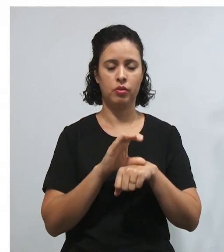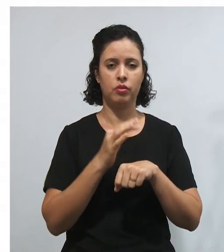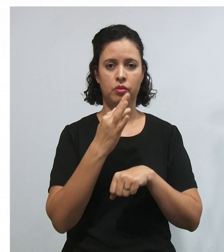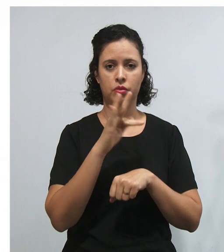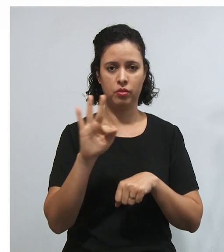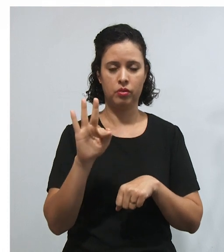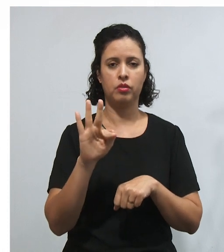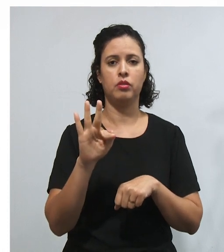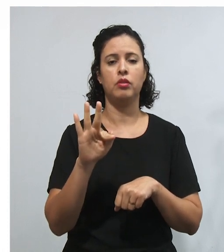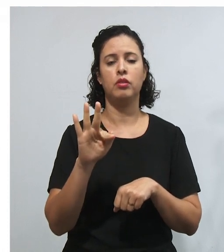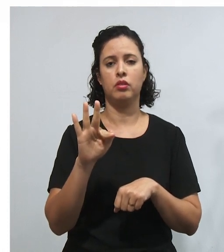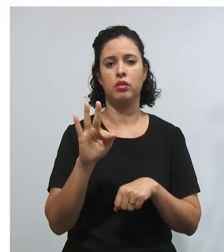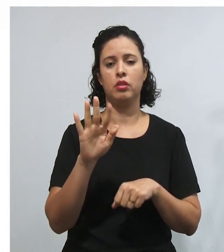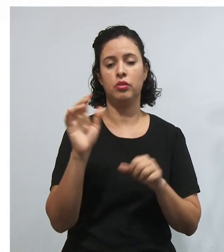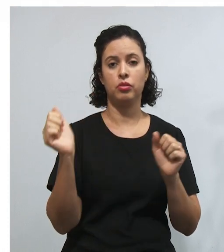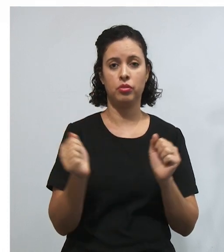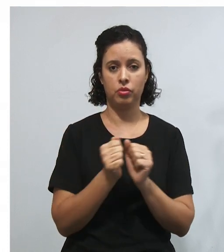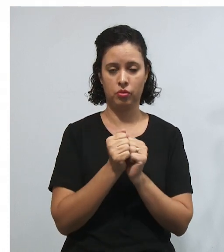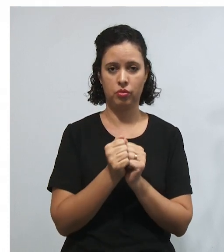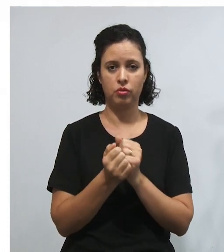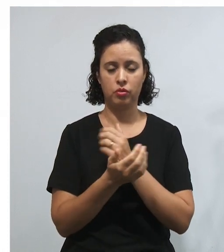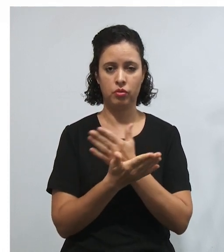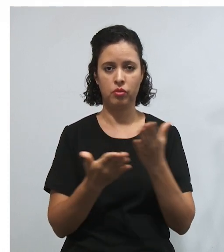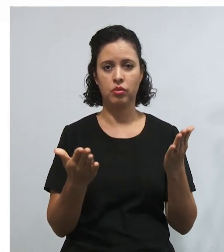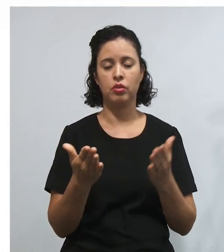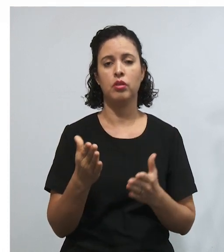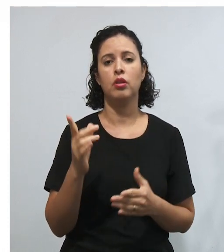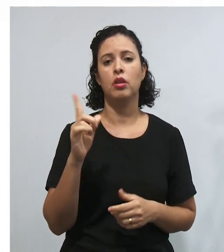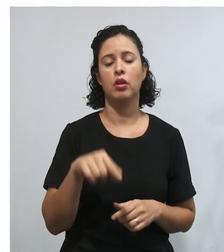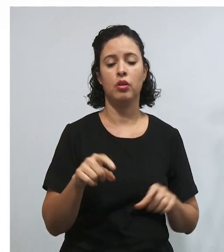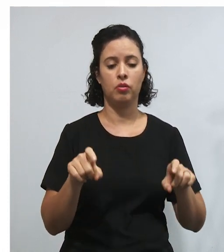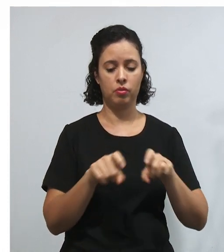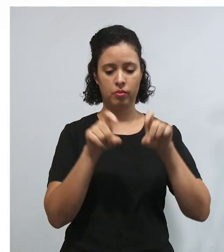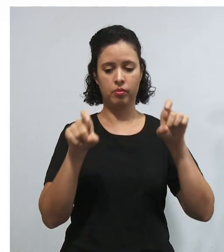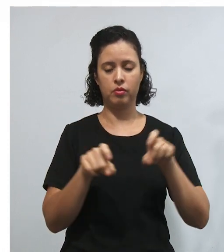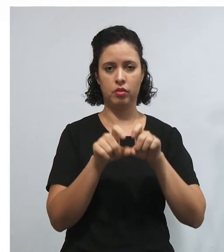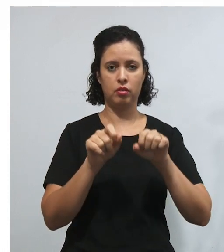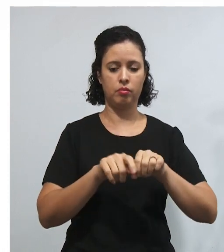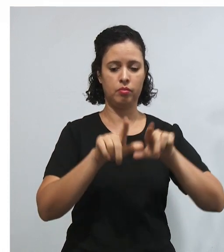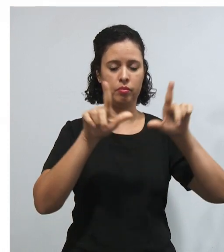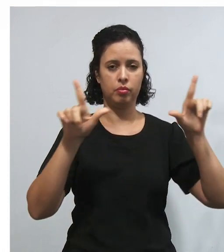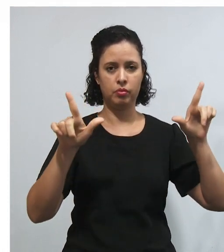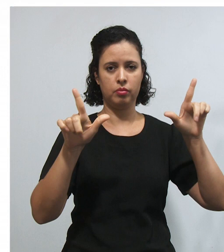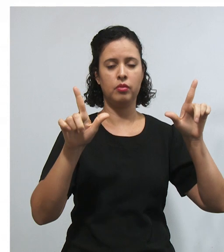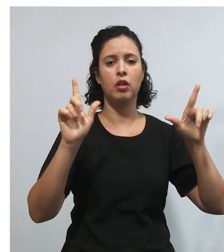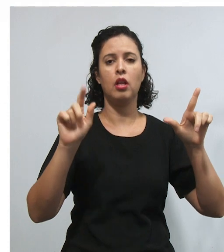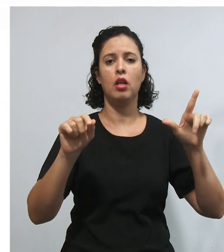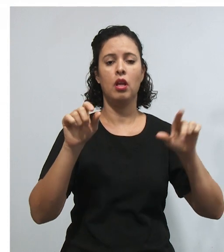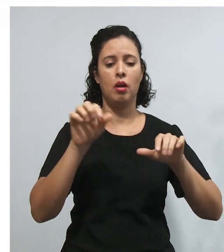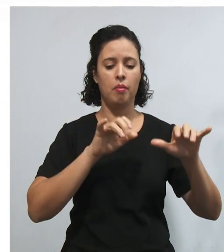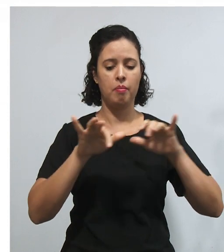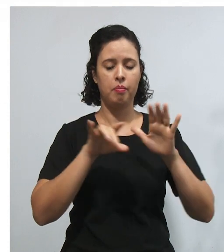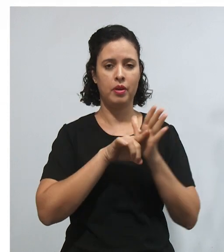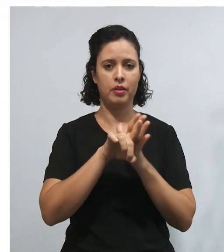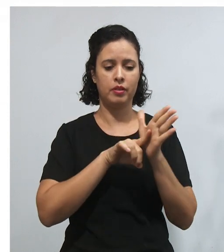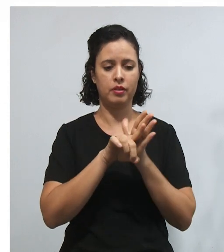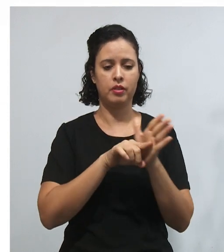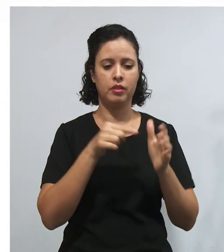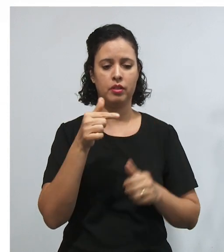Constituição Federal de forma física aí do teu lado. Tá com o computador? Já abre uma página do lado e já pesquisa a